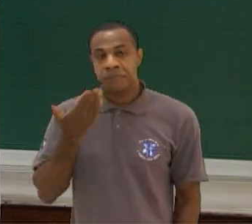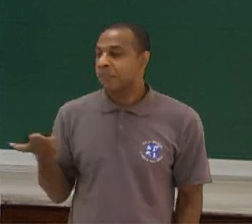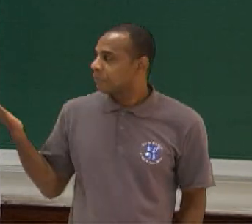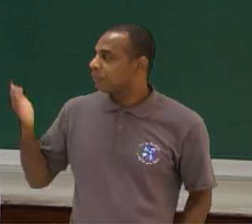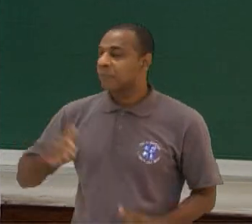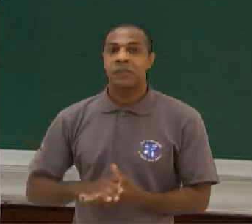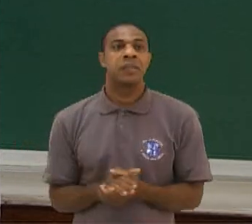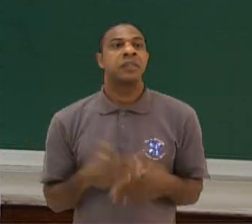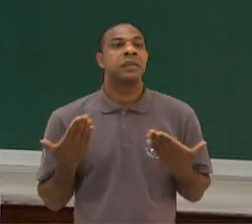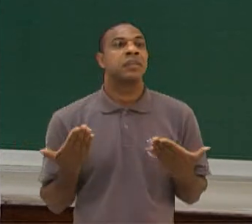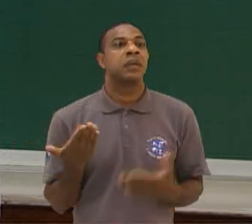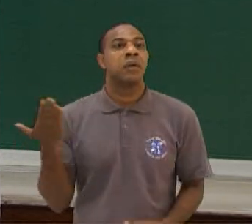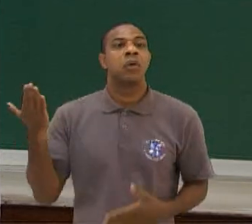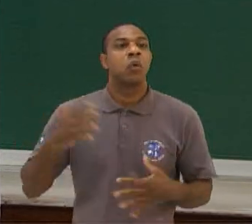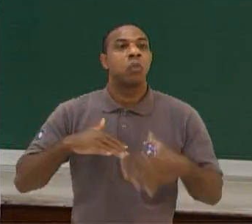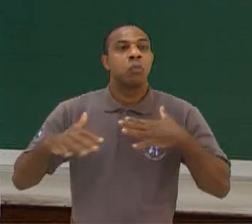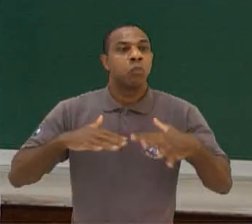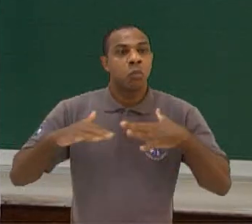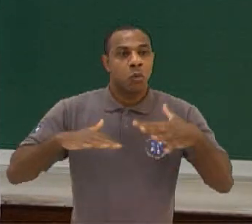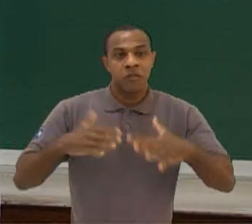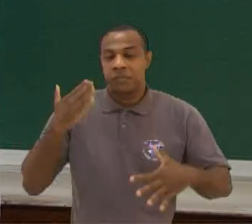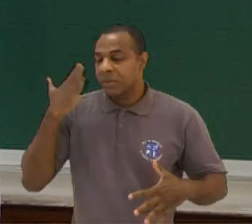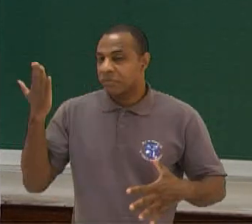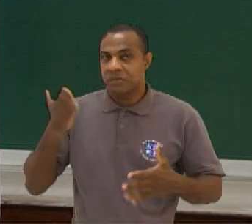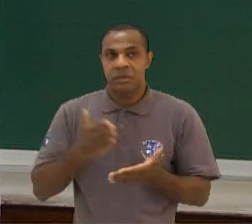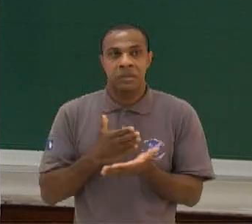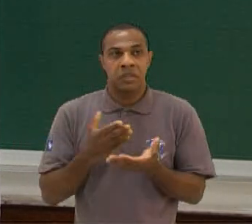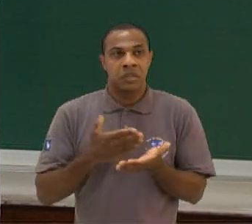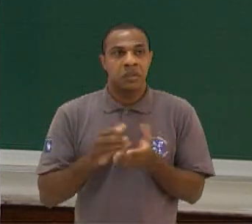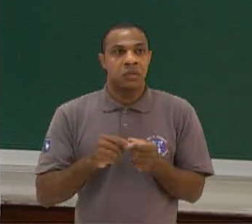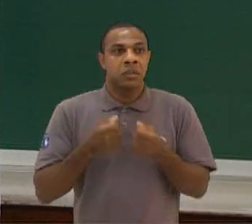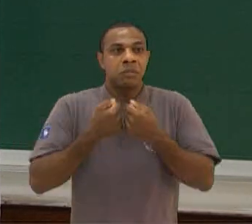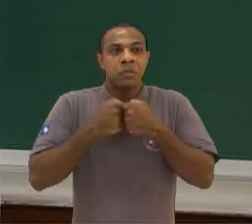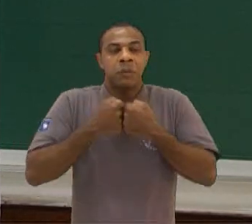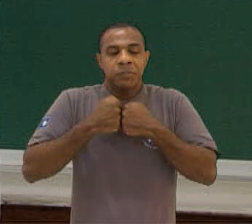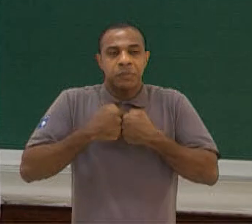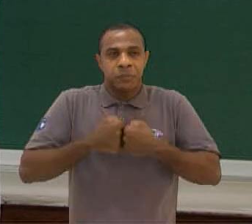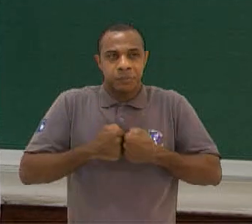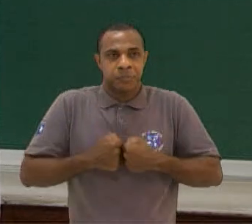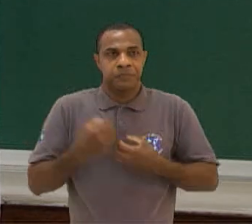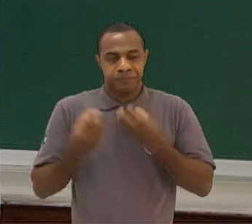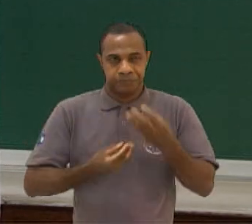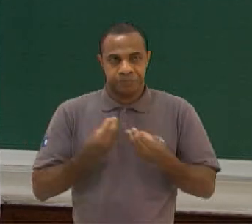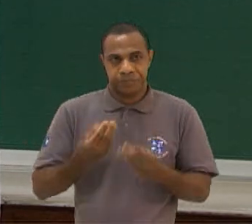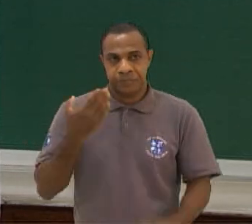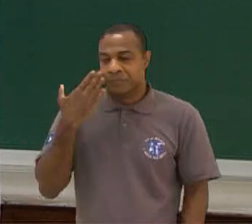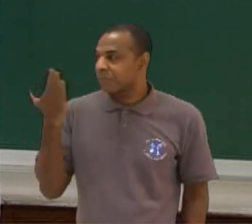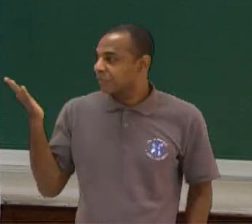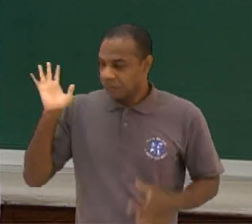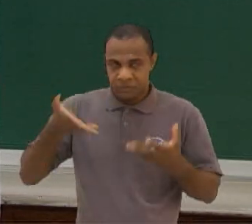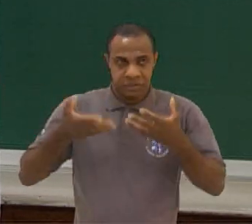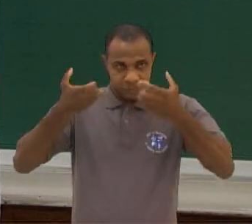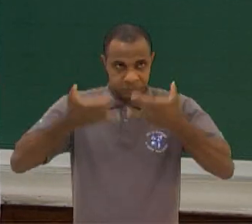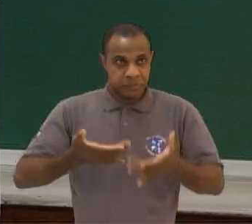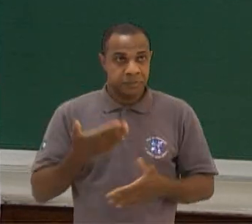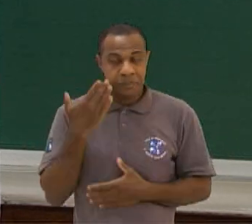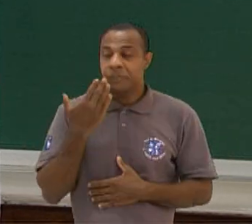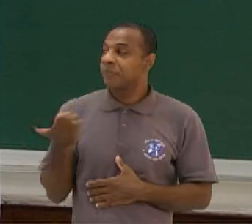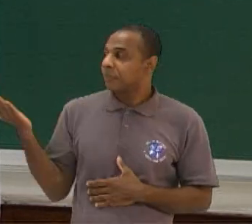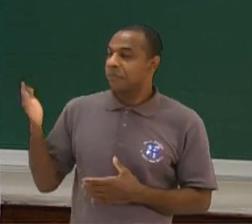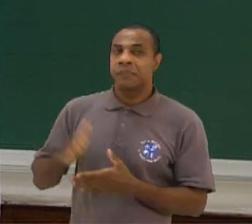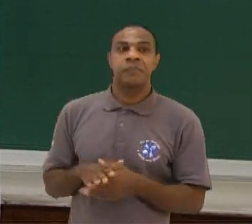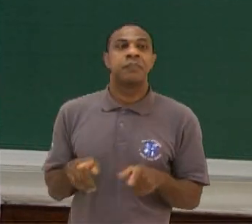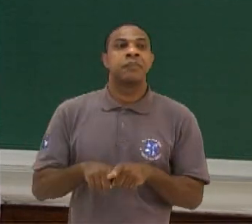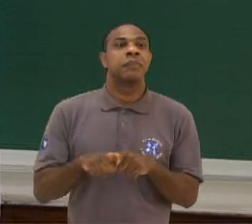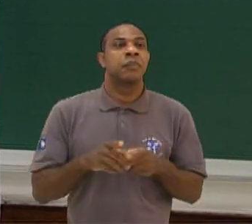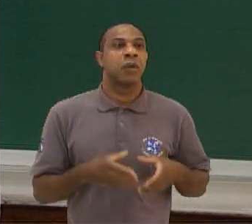do esôfago, eles vão caminhar o bolo alimentar. A gente viu na figura anterior como isso acontece. Tá? Além disso, aqui eu vou